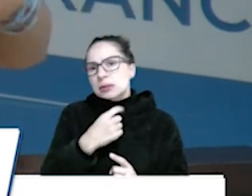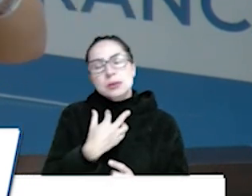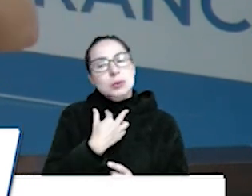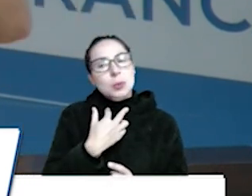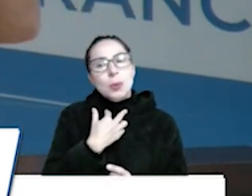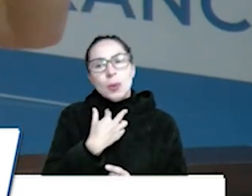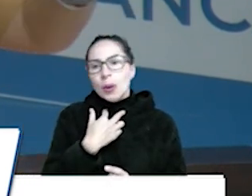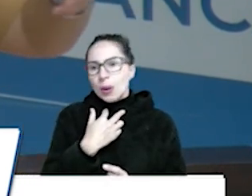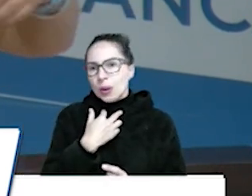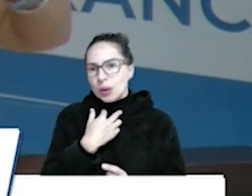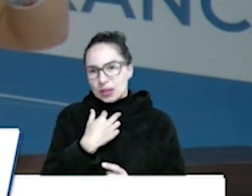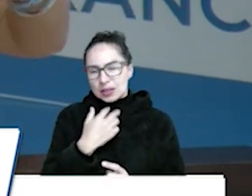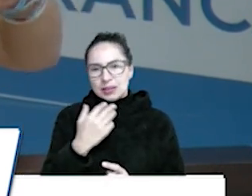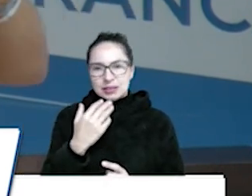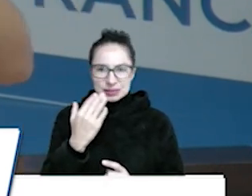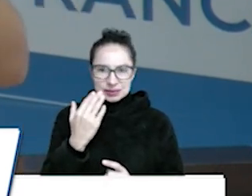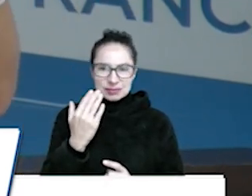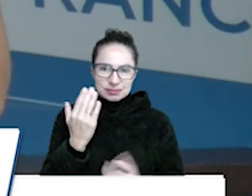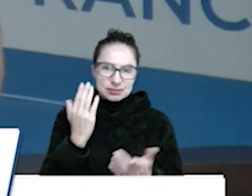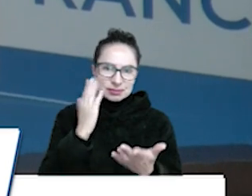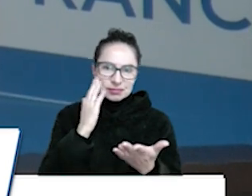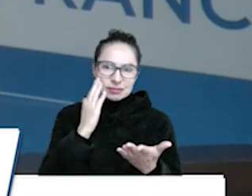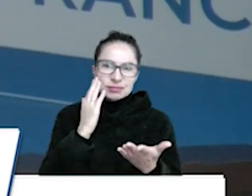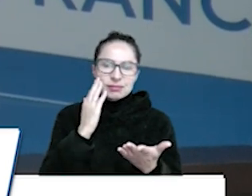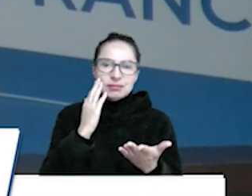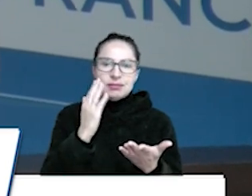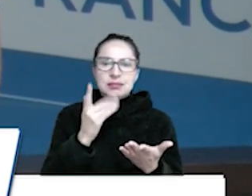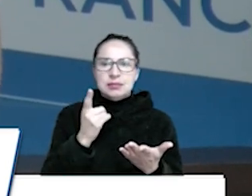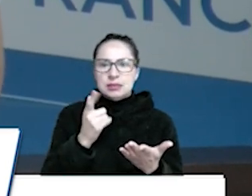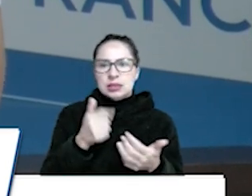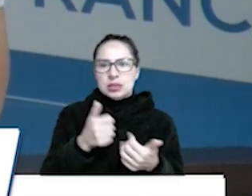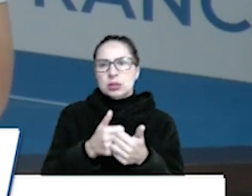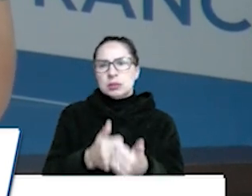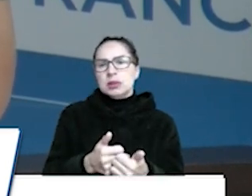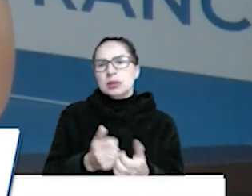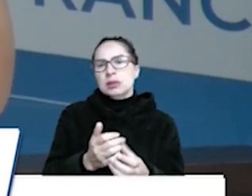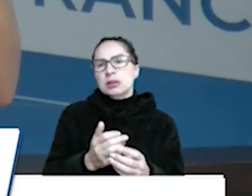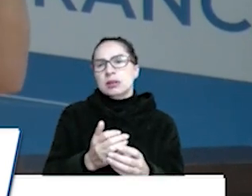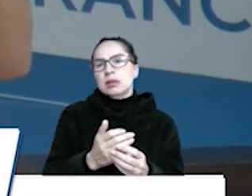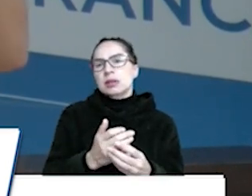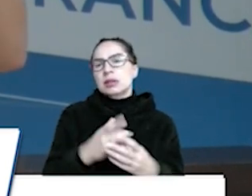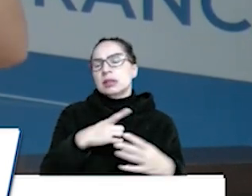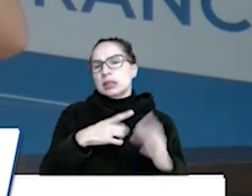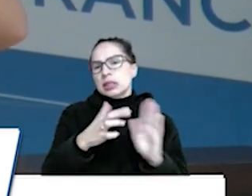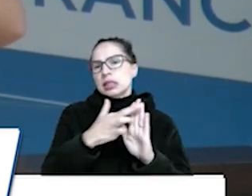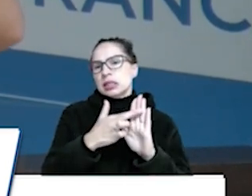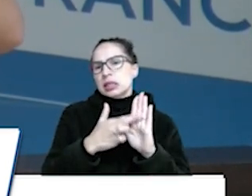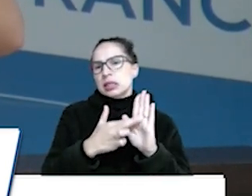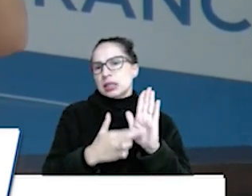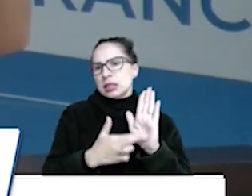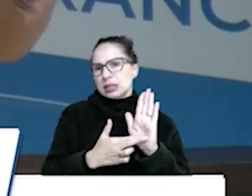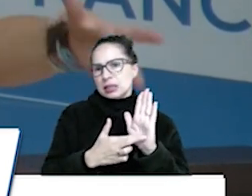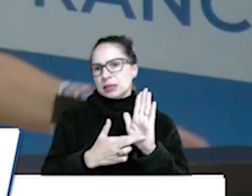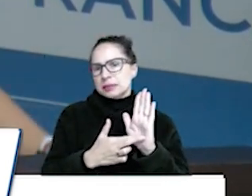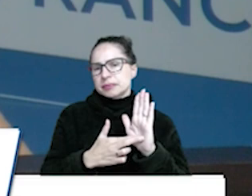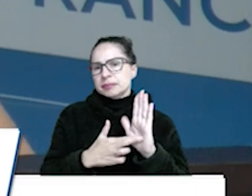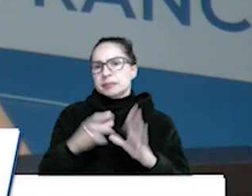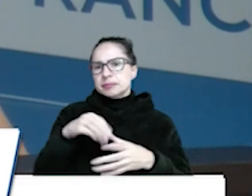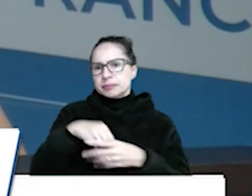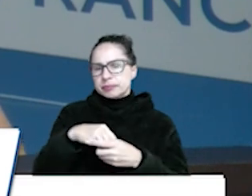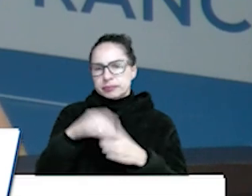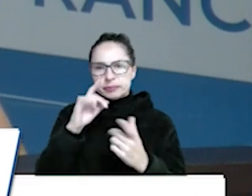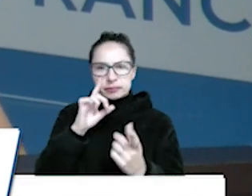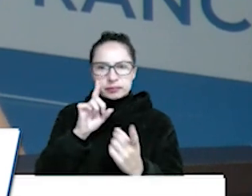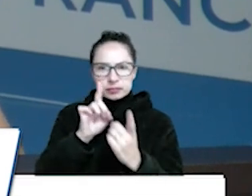gente, não sei, né, se quem está acompanhando sabe, existem regras dentro, né, do atendimento